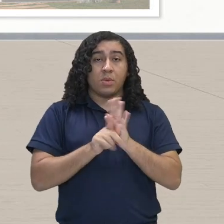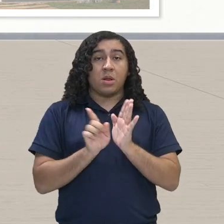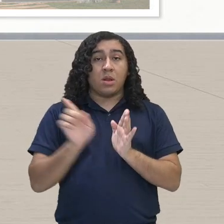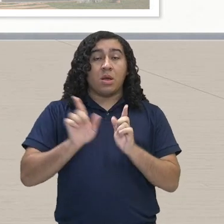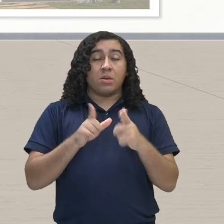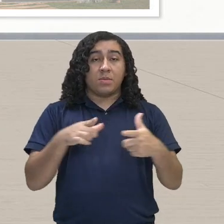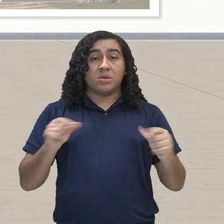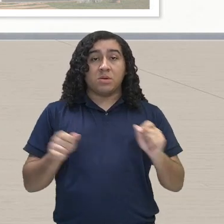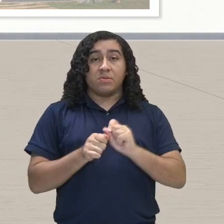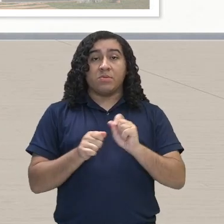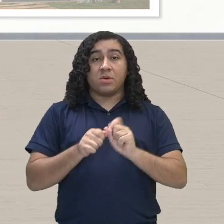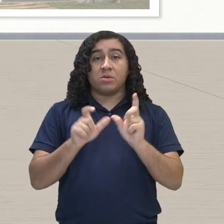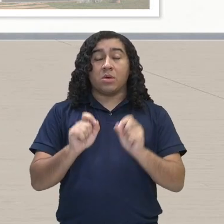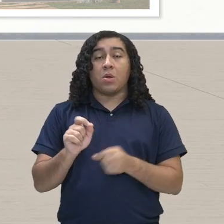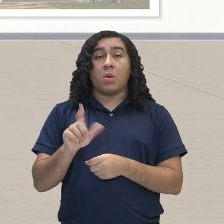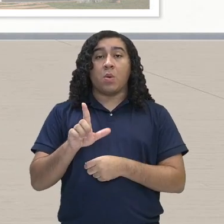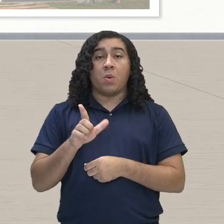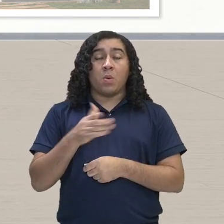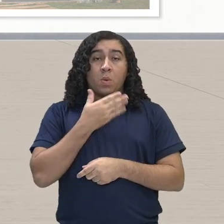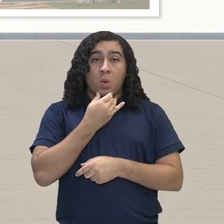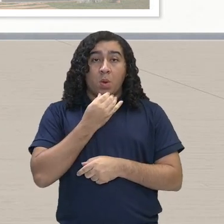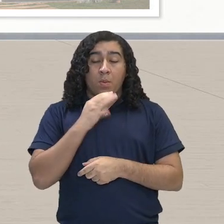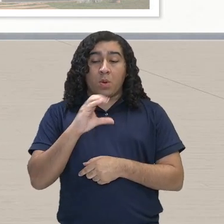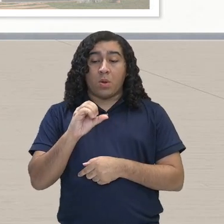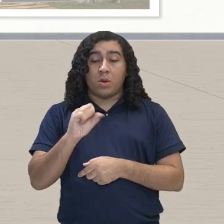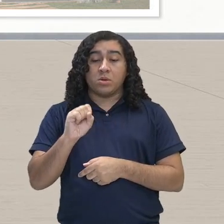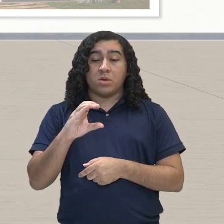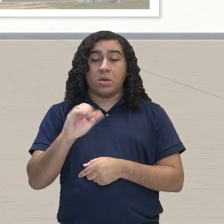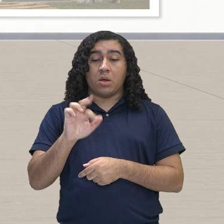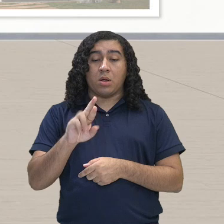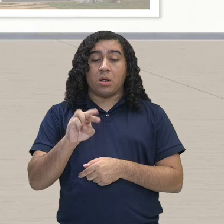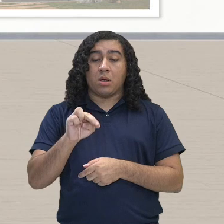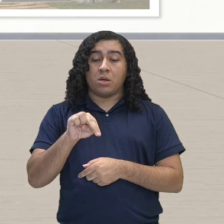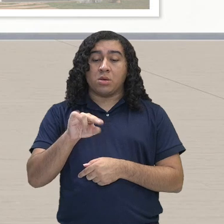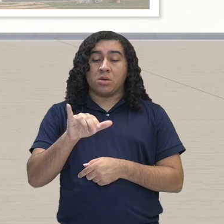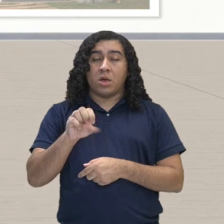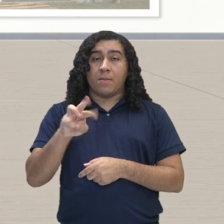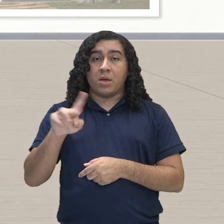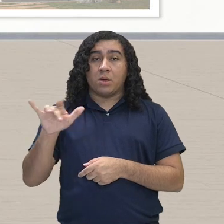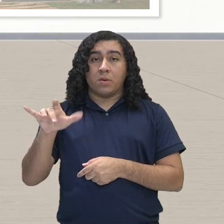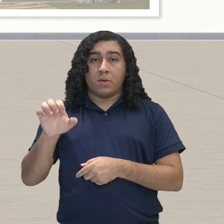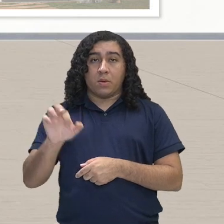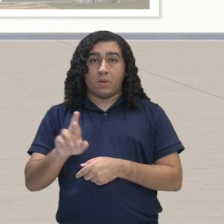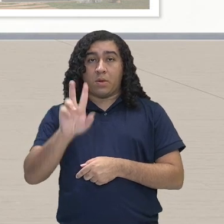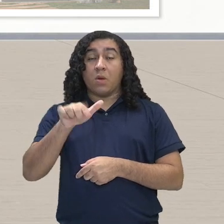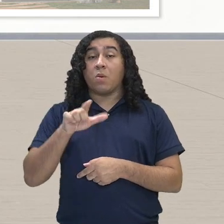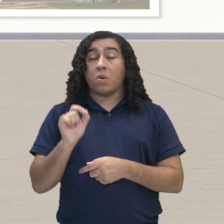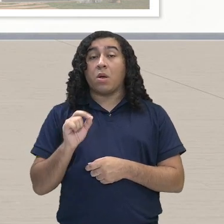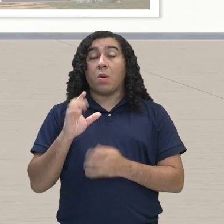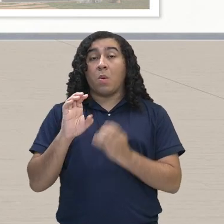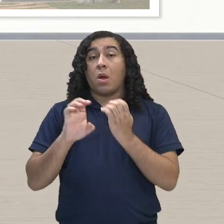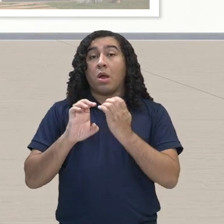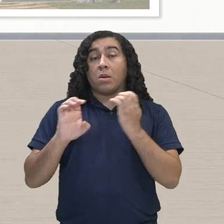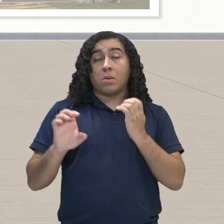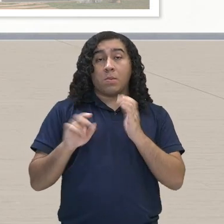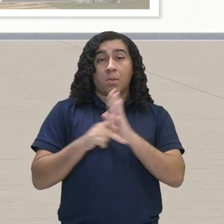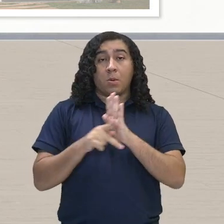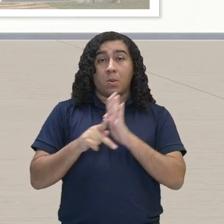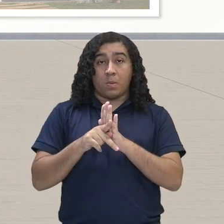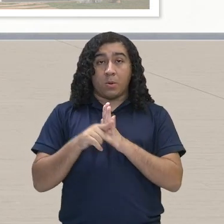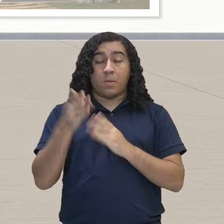foi feita por Oscar Niemeyer, que é um grande arquiteto brasileiro, que aí, a partir